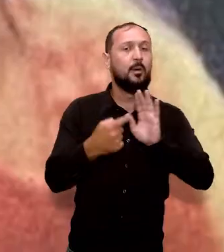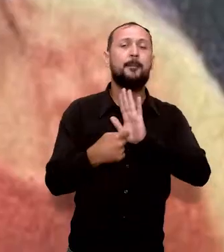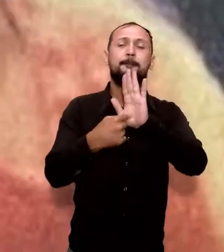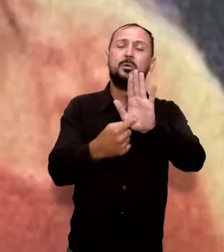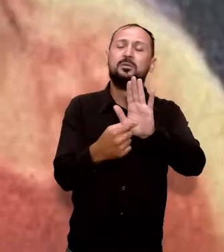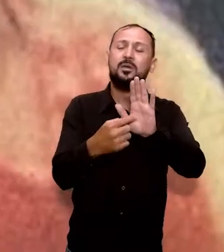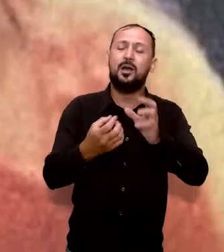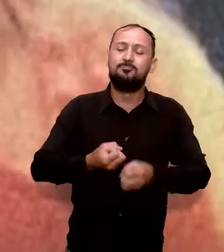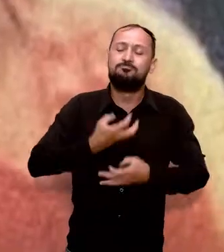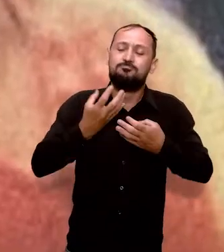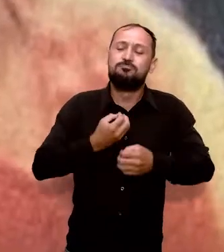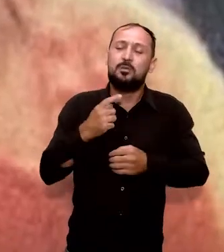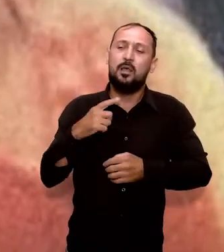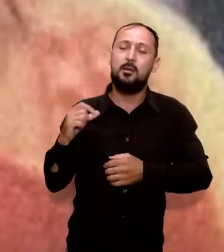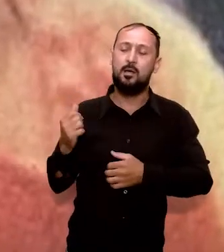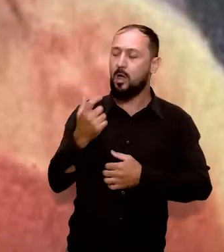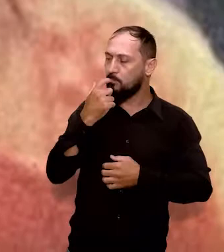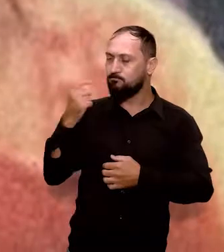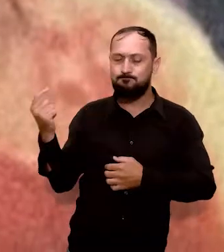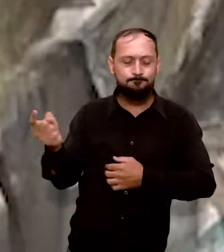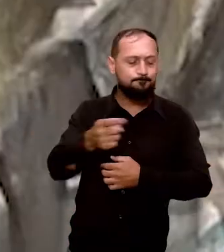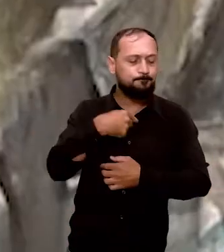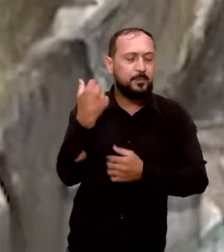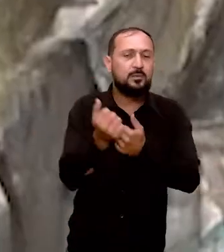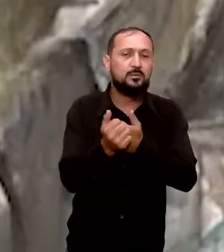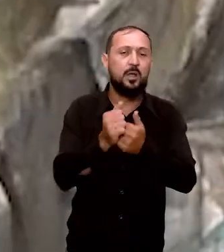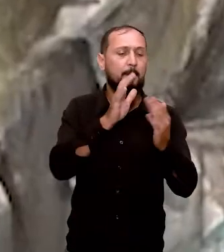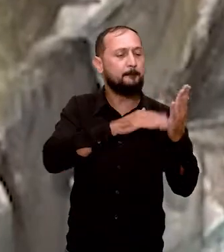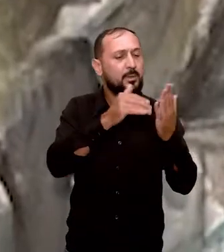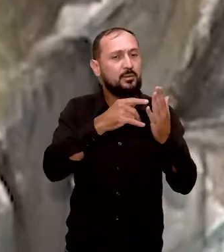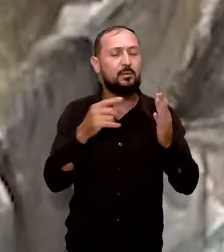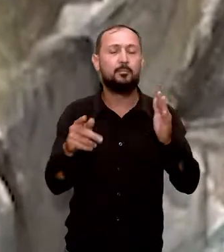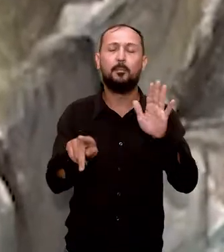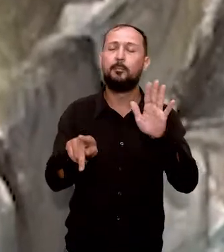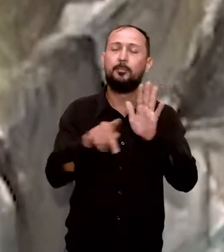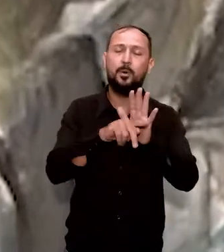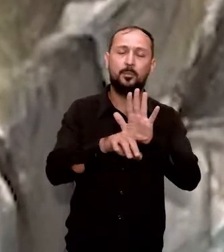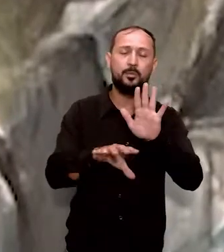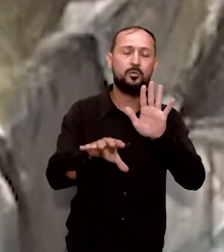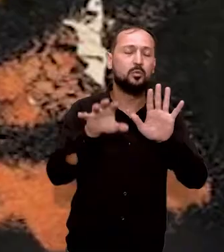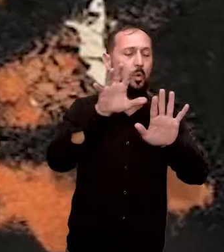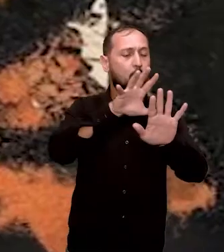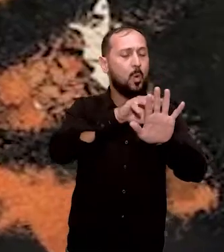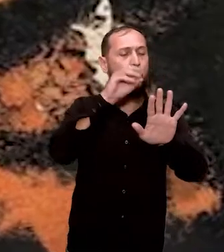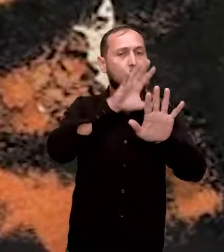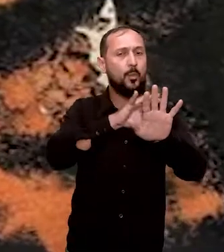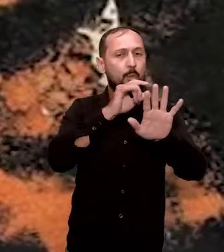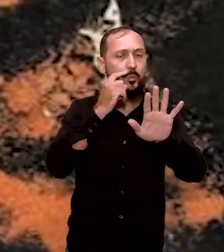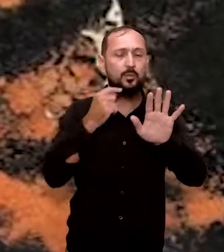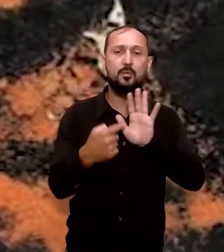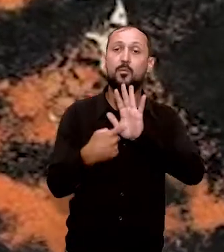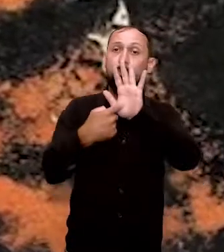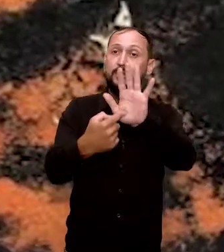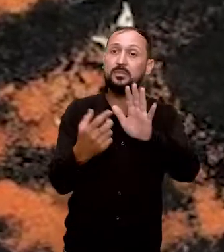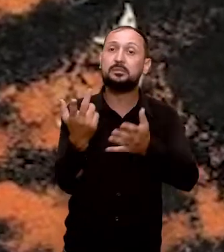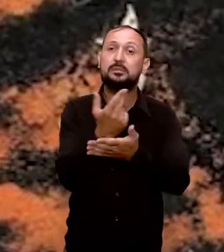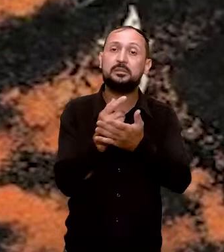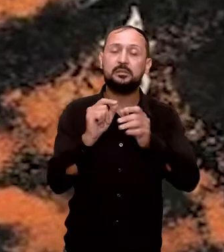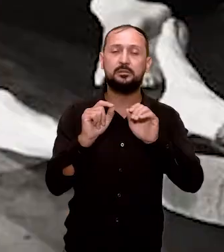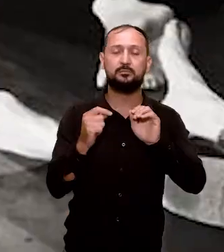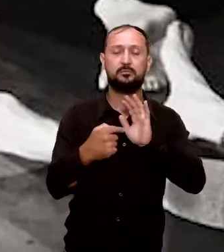de expressar as coisas que a cercam. Suas pinturas vão da abstração ao figurativo e,